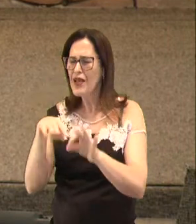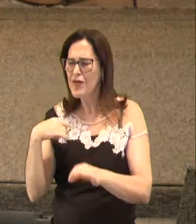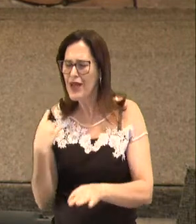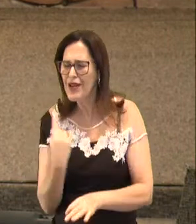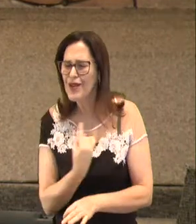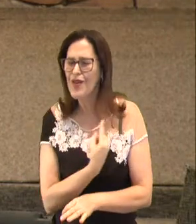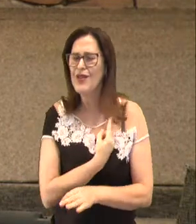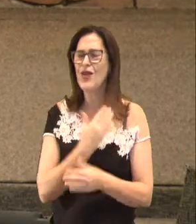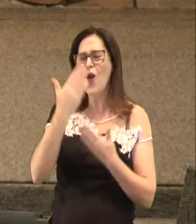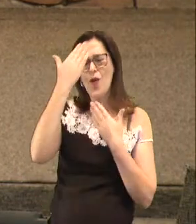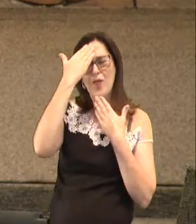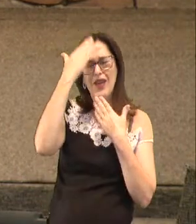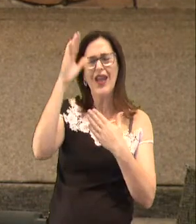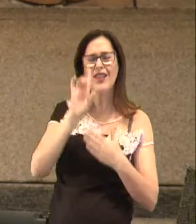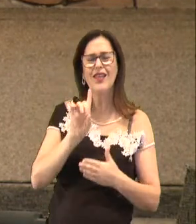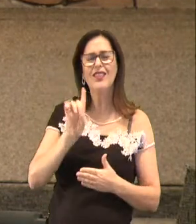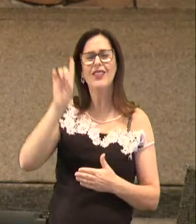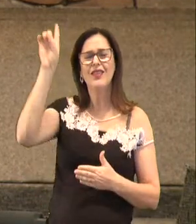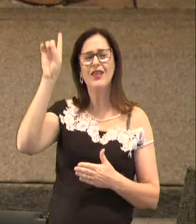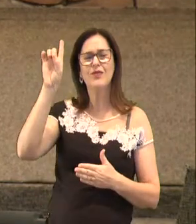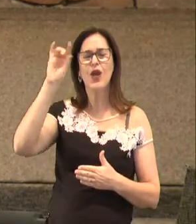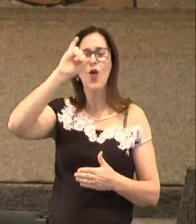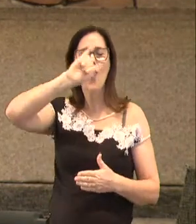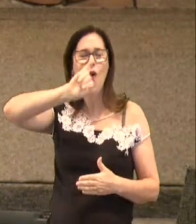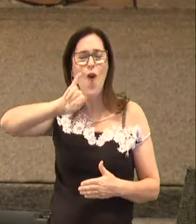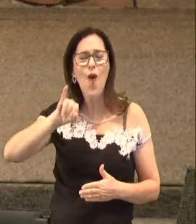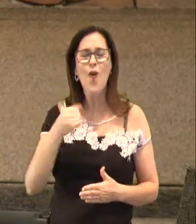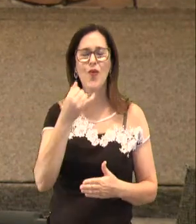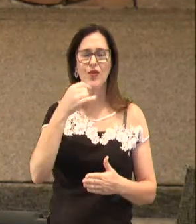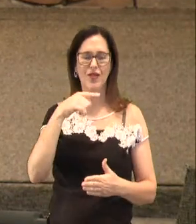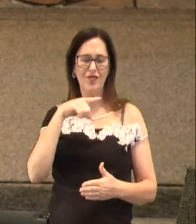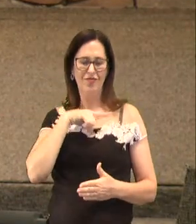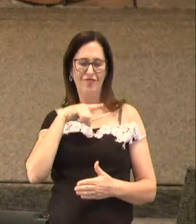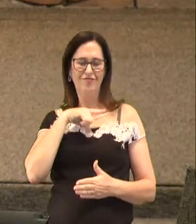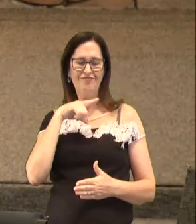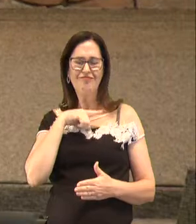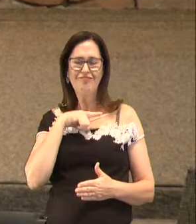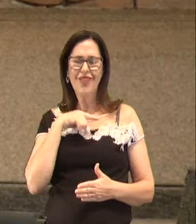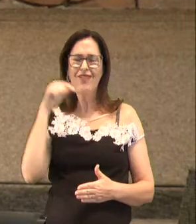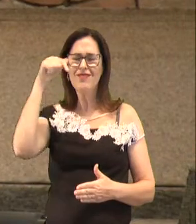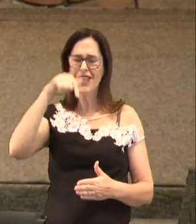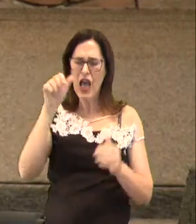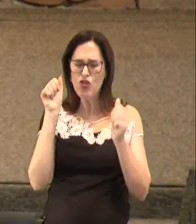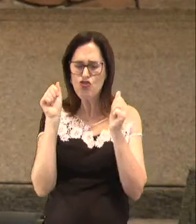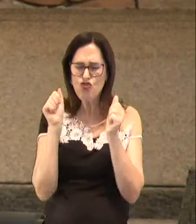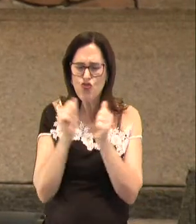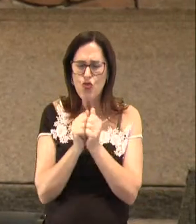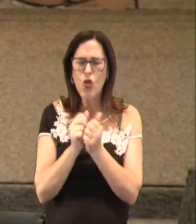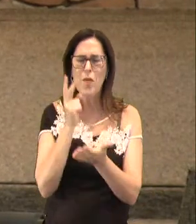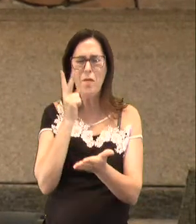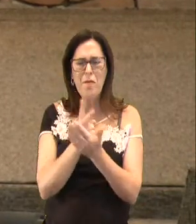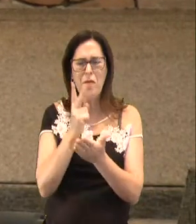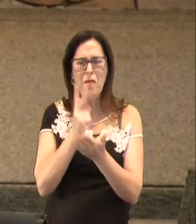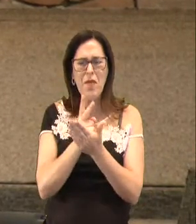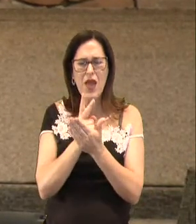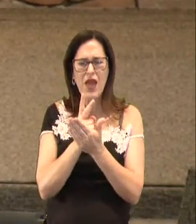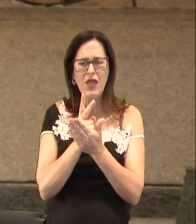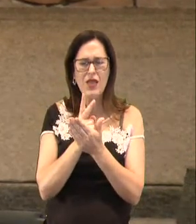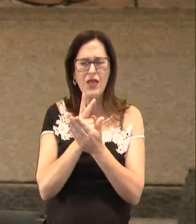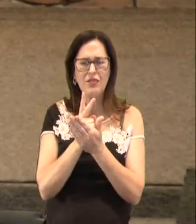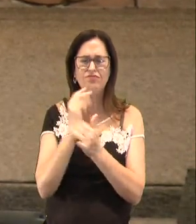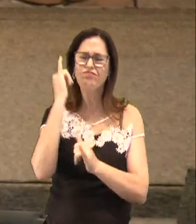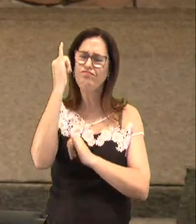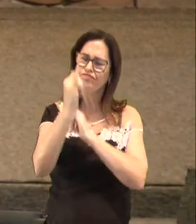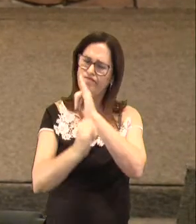nós. Obrigado, ó Deus, também pela oportunidade que temos de estarmos juntos, mesmo que de maneira